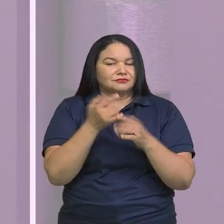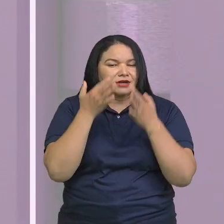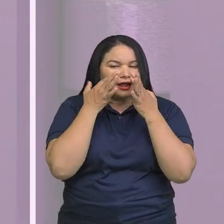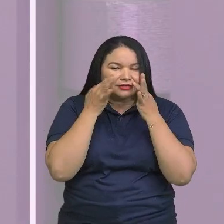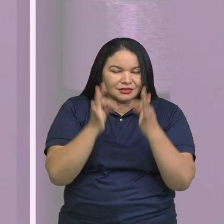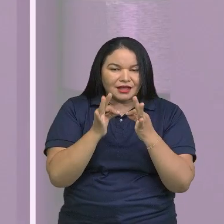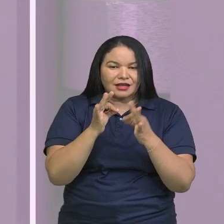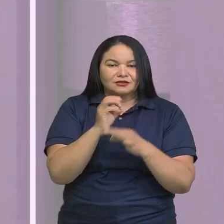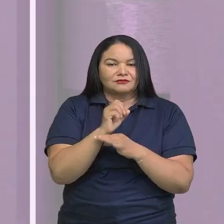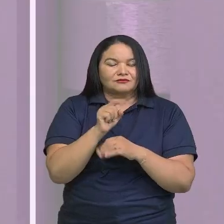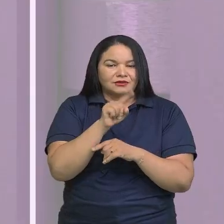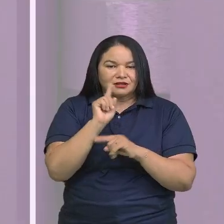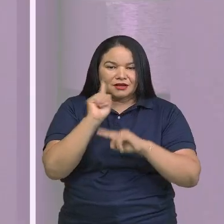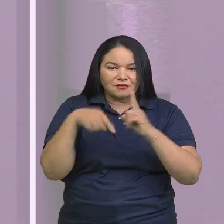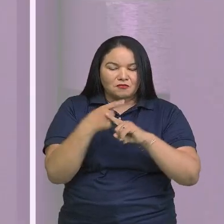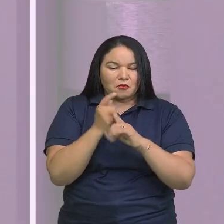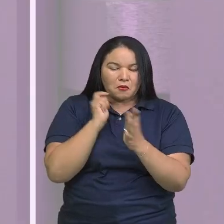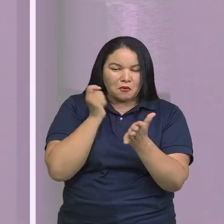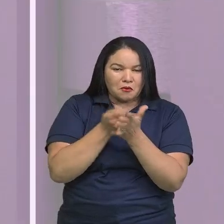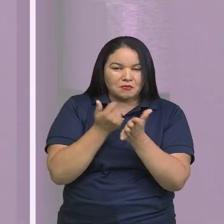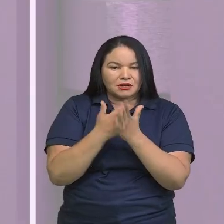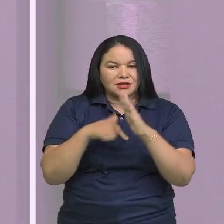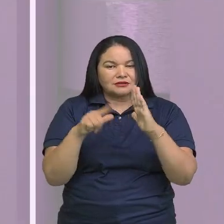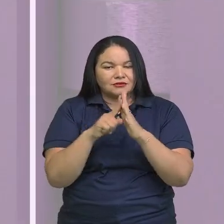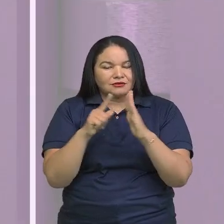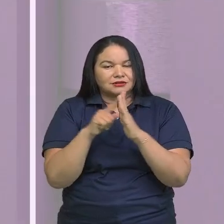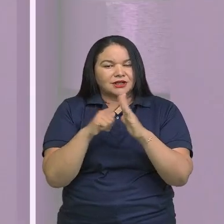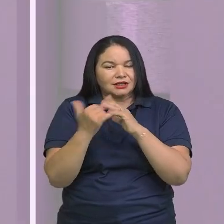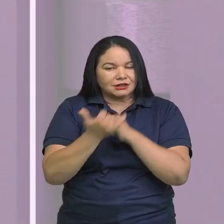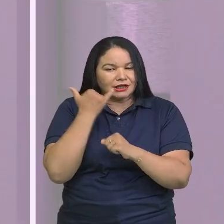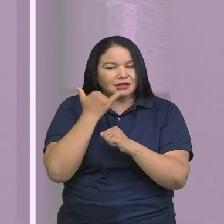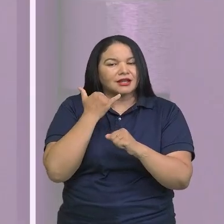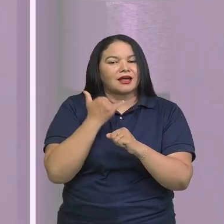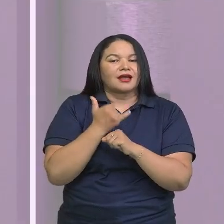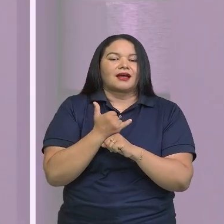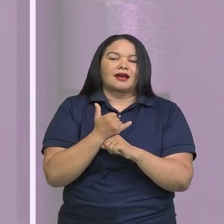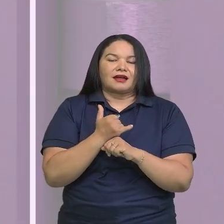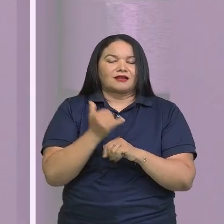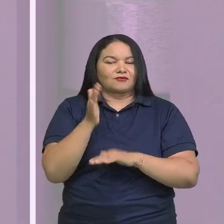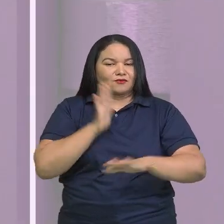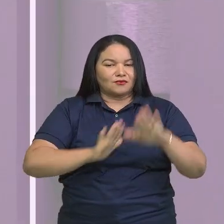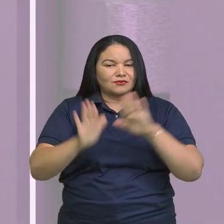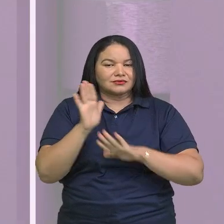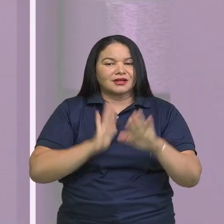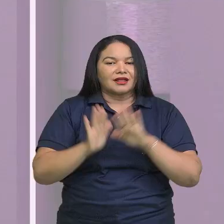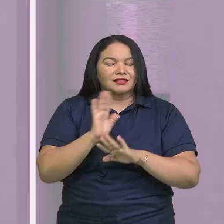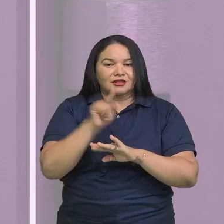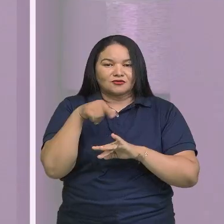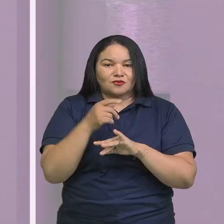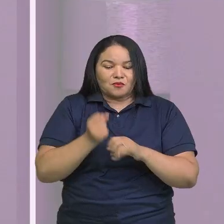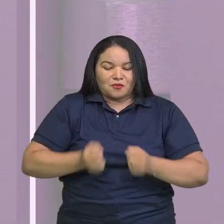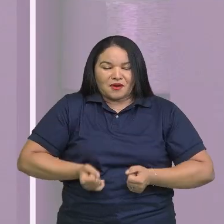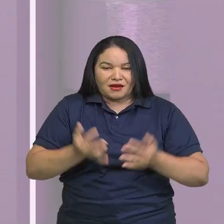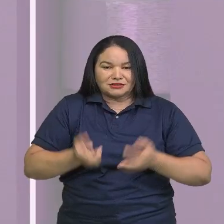atento para que você não seja aí, né, engabelado, enganado pela porcentagem, levado a gastar